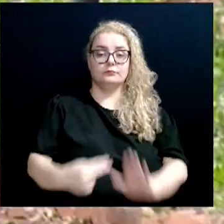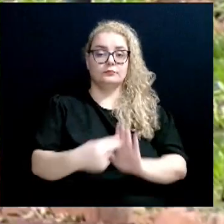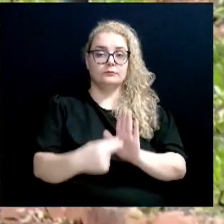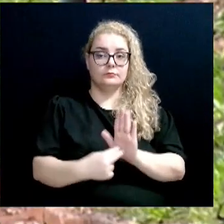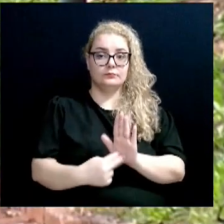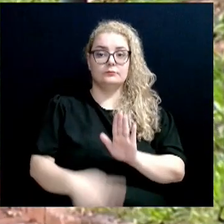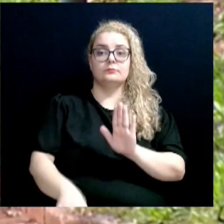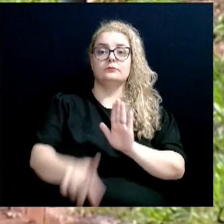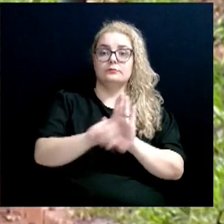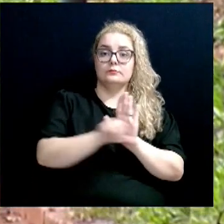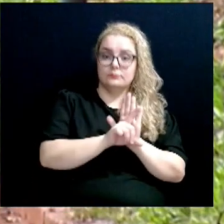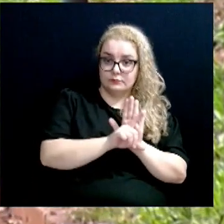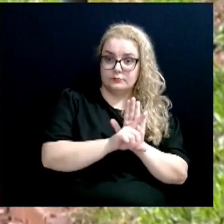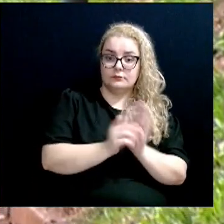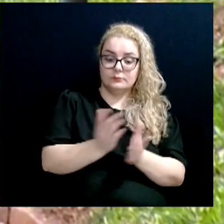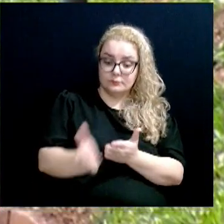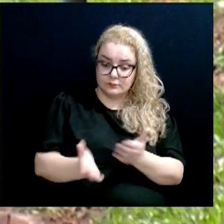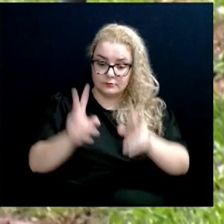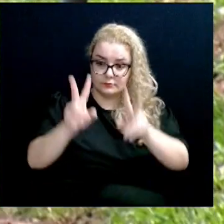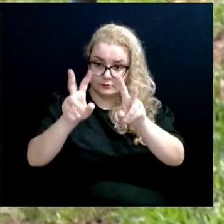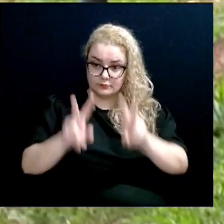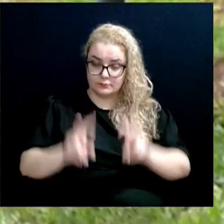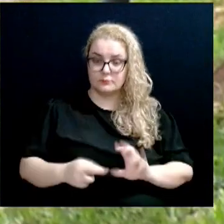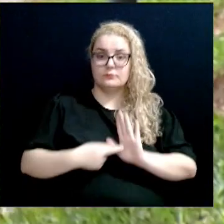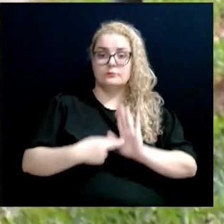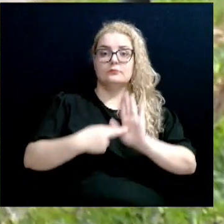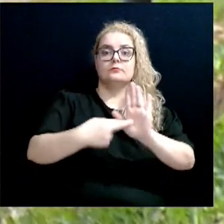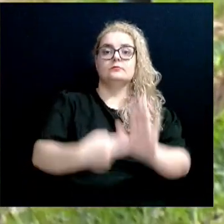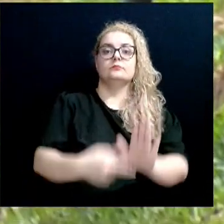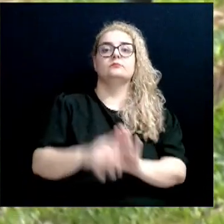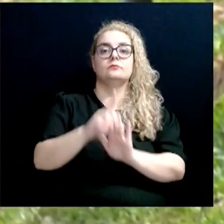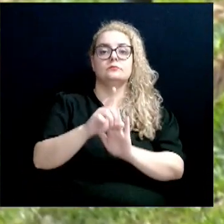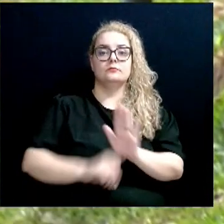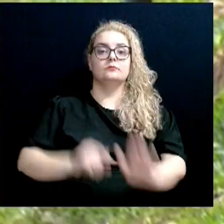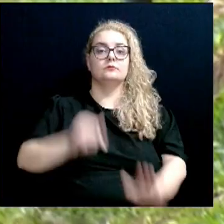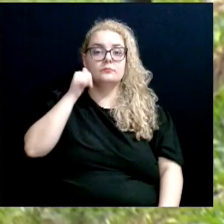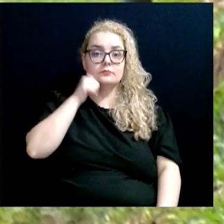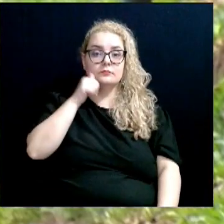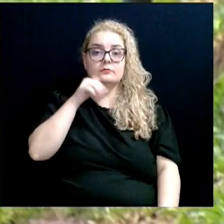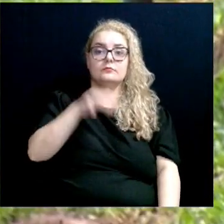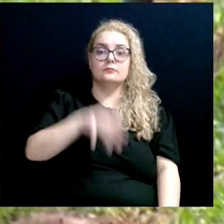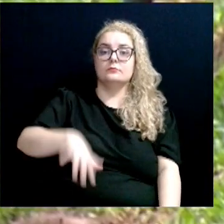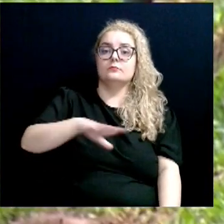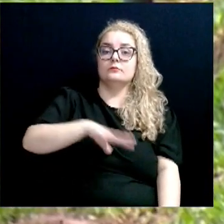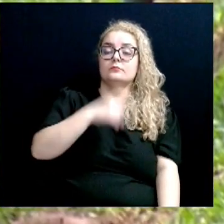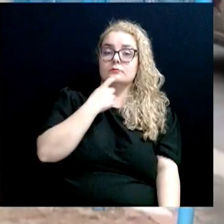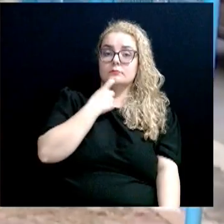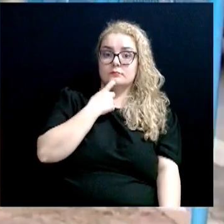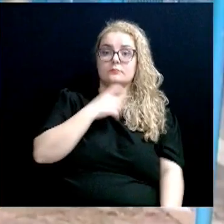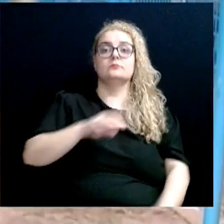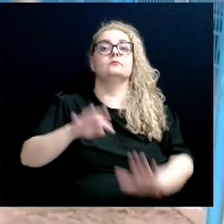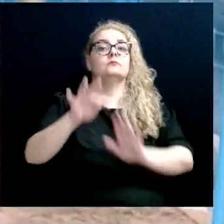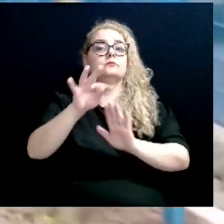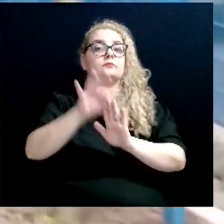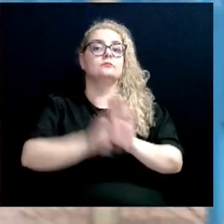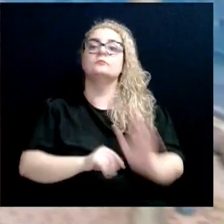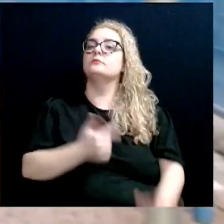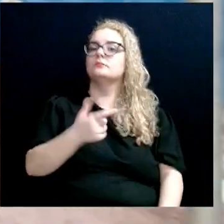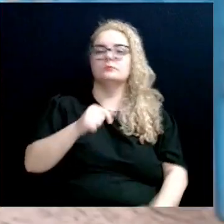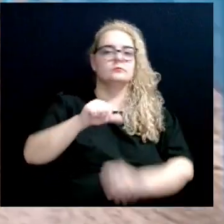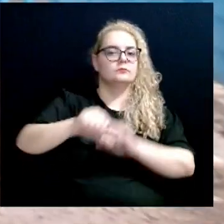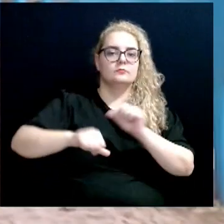de temas referentes aos direitos das mulheres em Campinas. Os textos não terão mudanças na redação